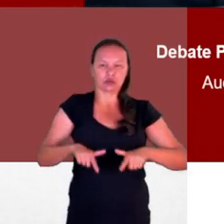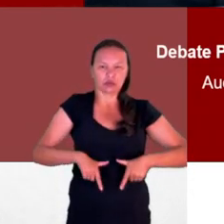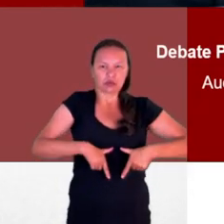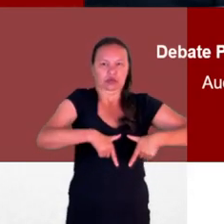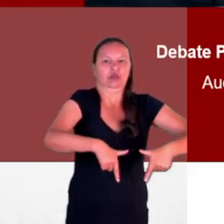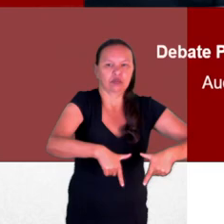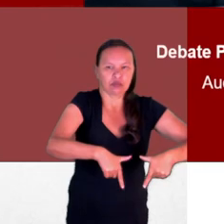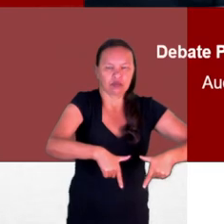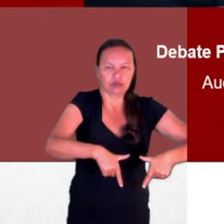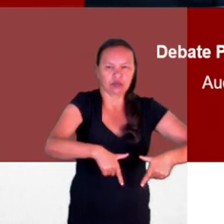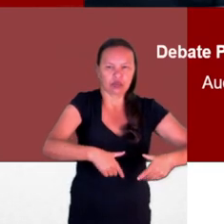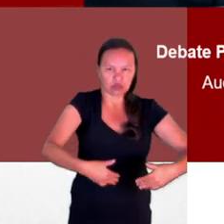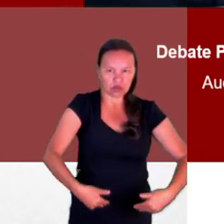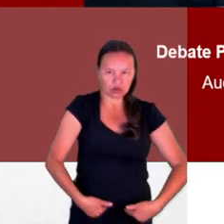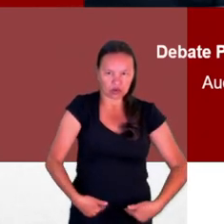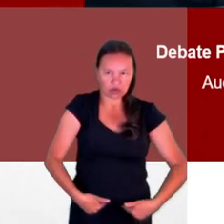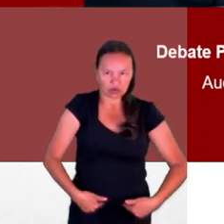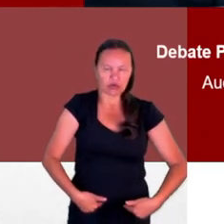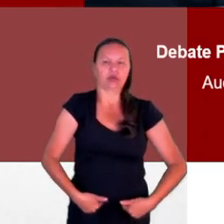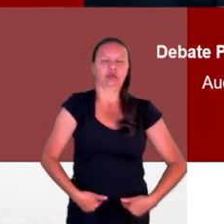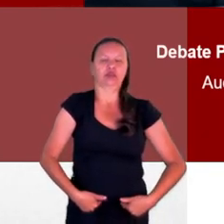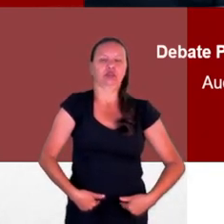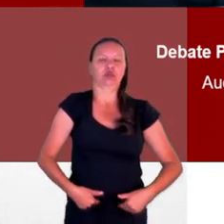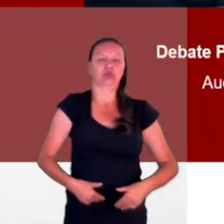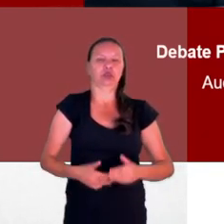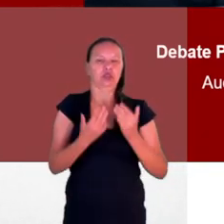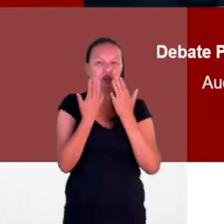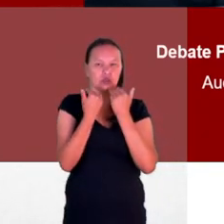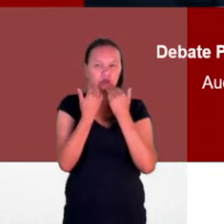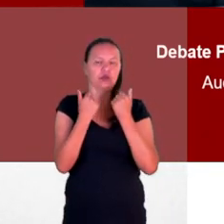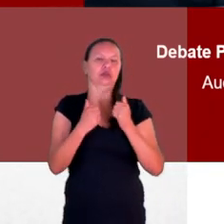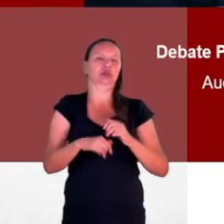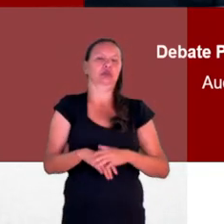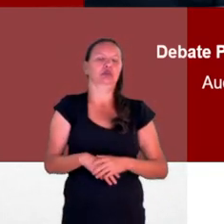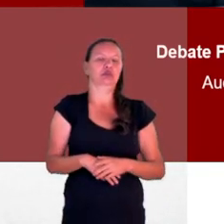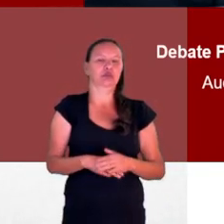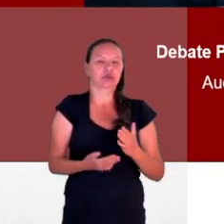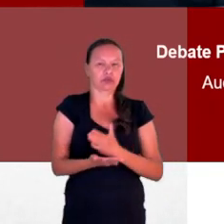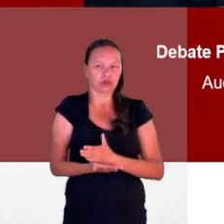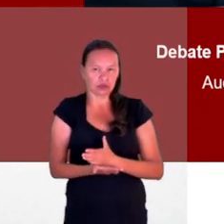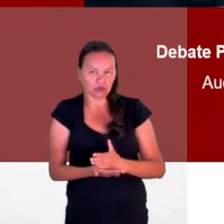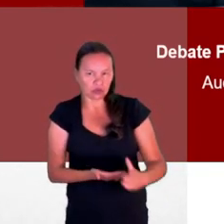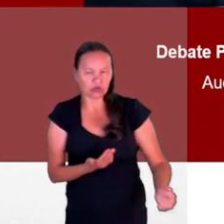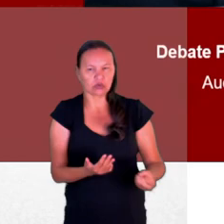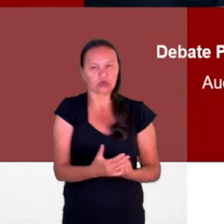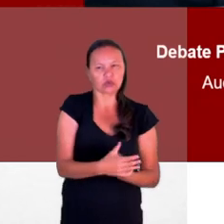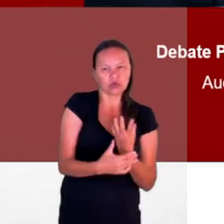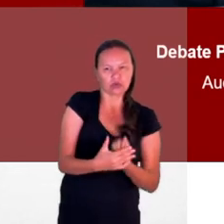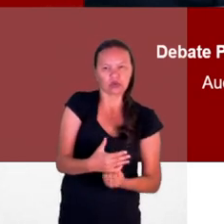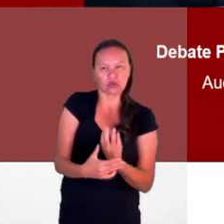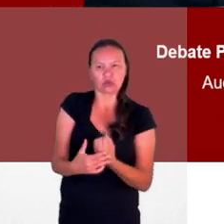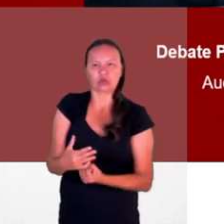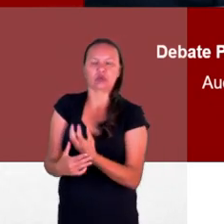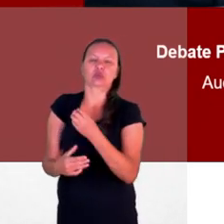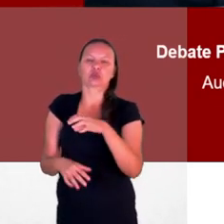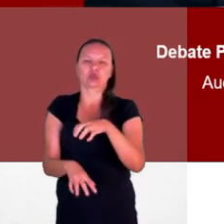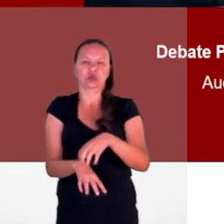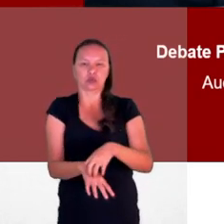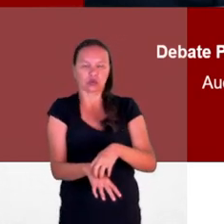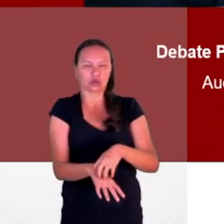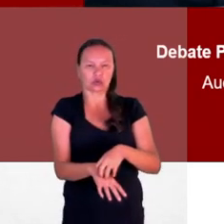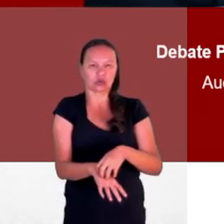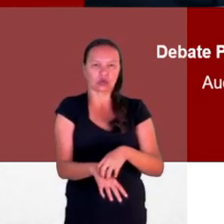de enfrentamento à fome que eu acho que aqui tem que ser um esforço e foi inicialmente criada uma comissão na na